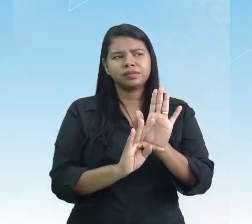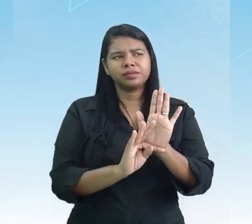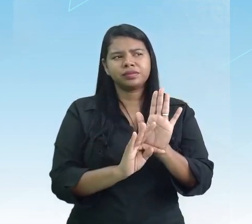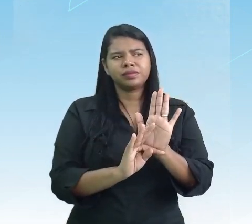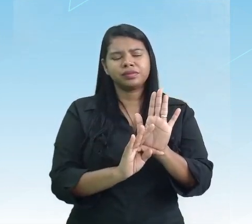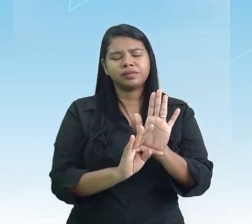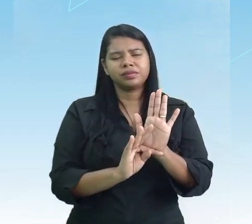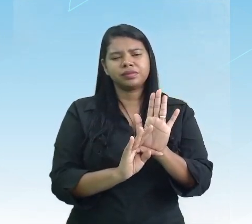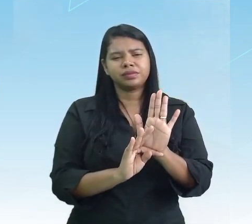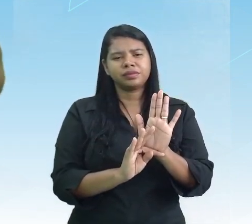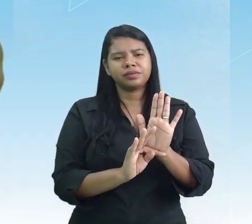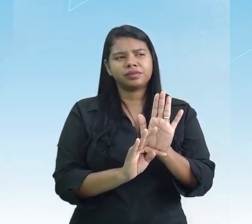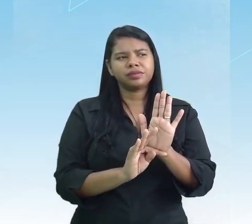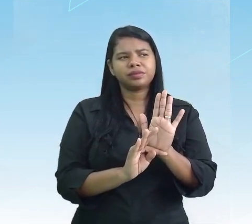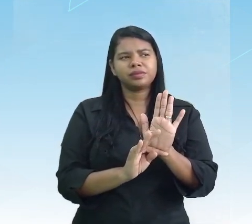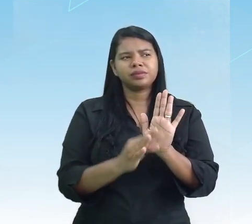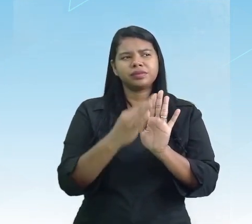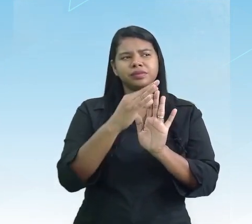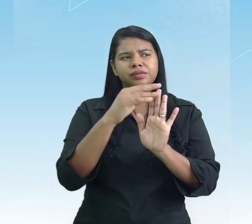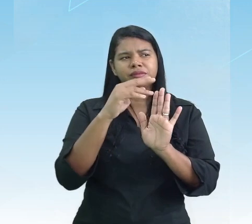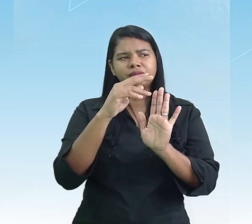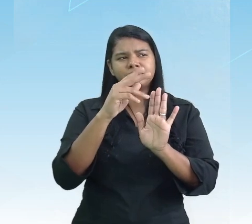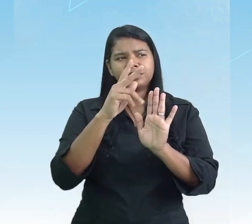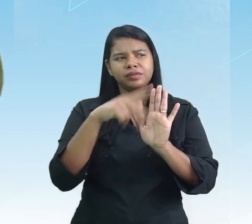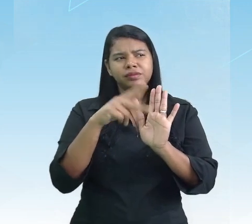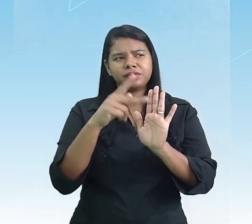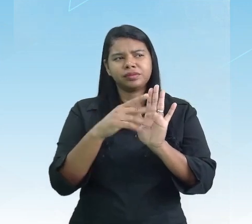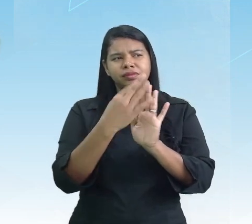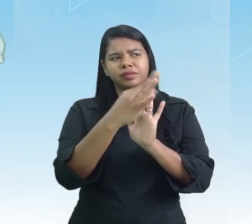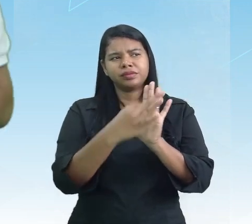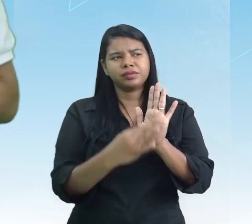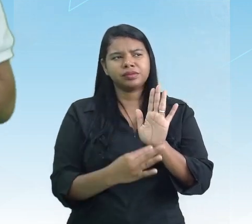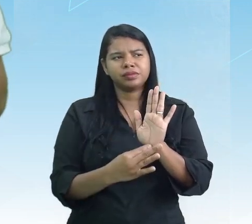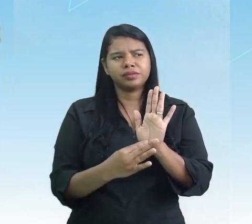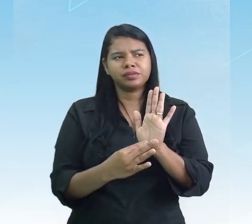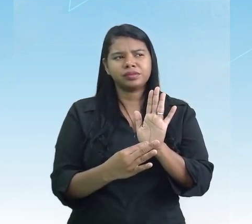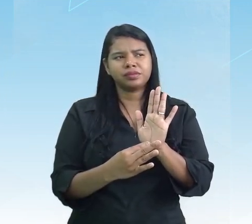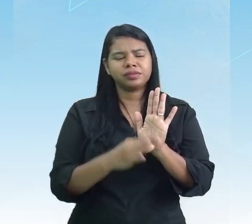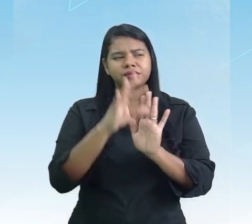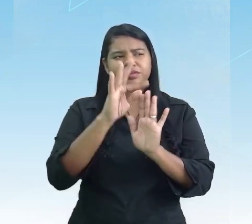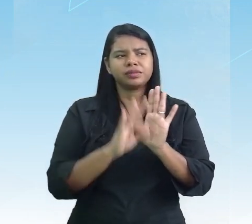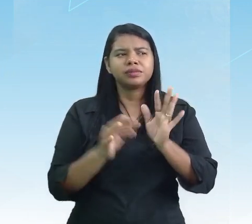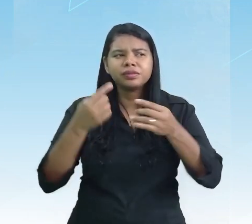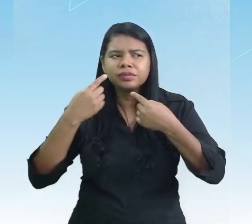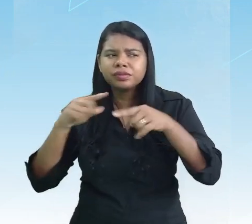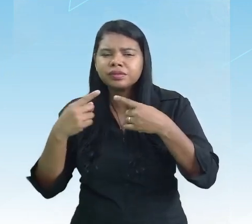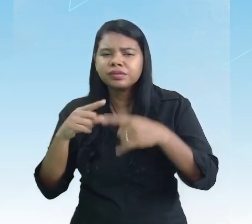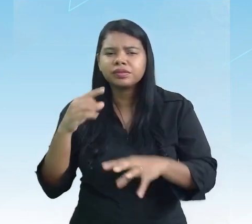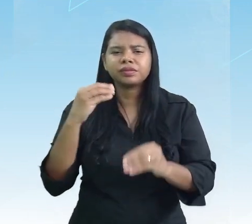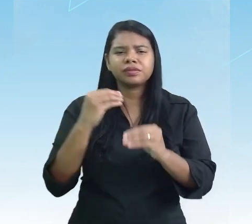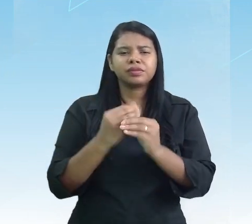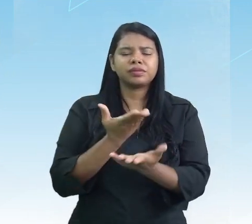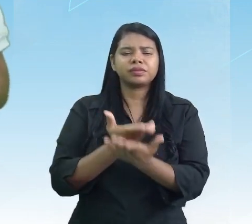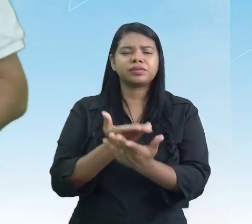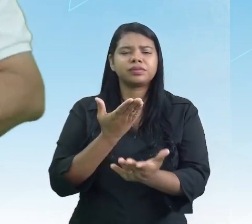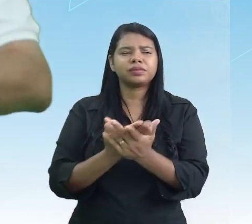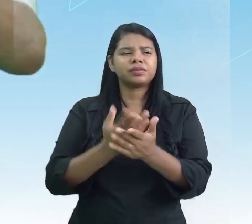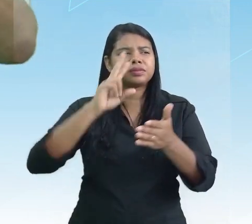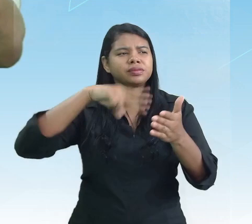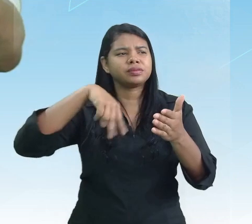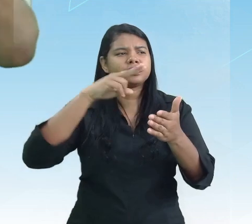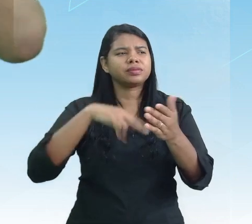fundamentado, tomar uma posição crítica. E essa questão a gente tem através do estudo, da